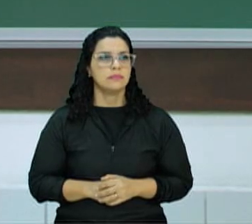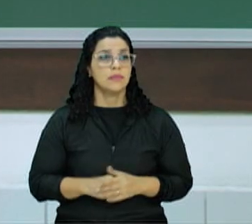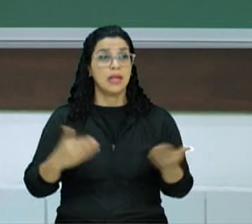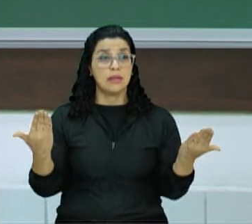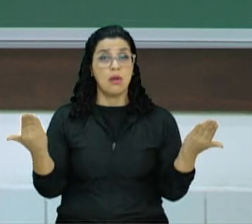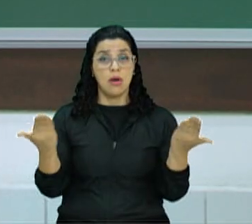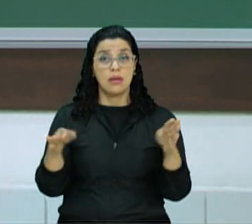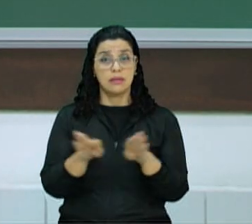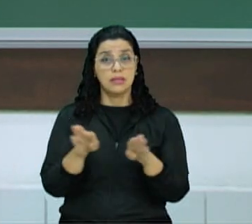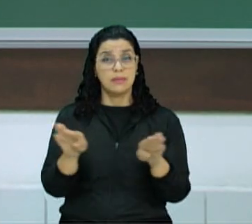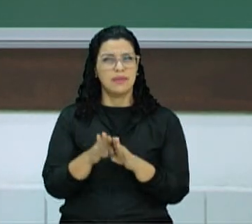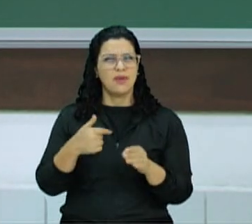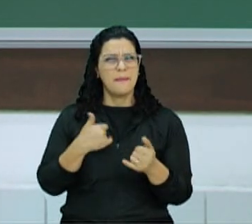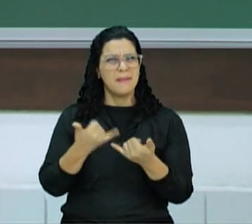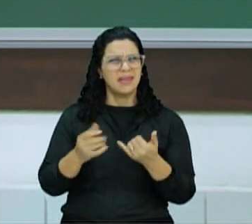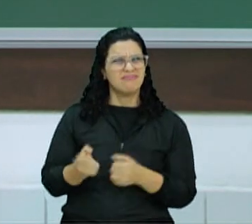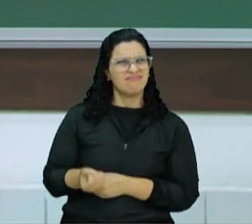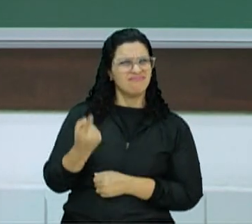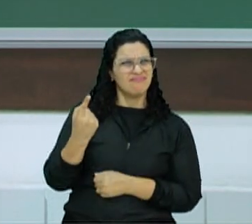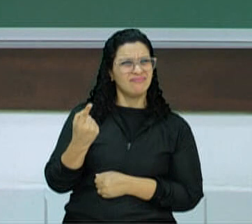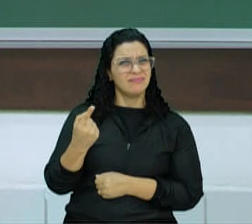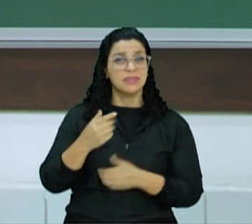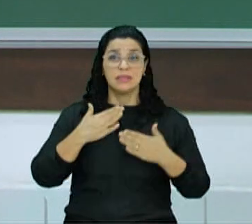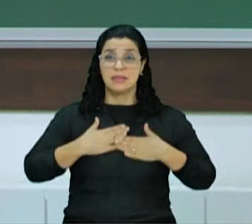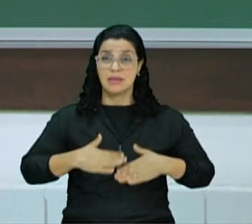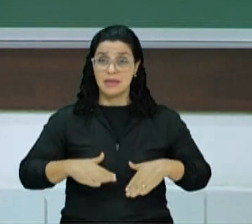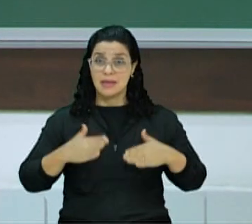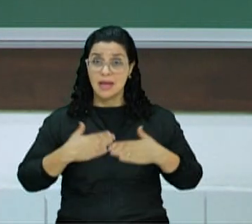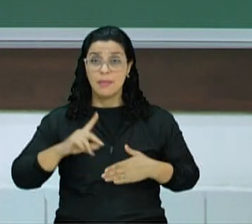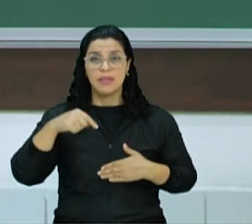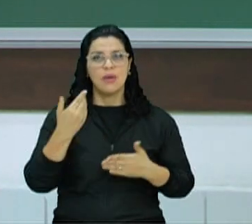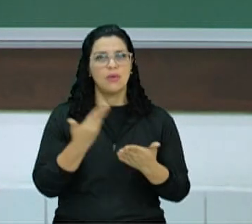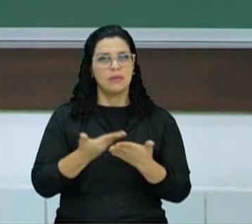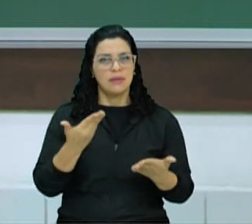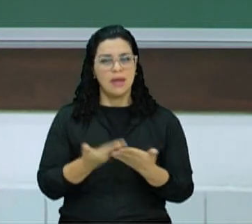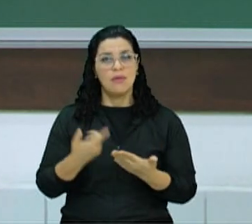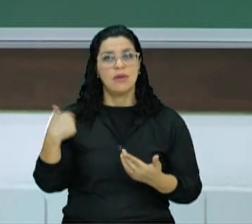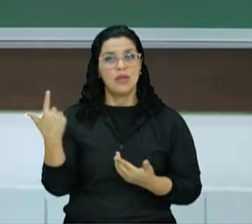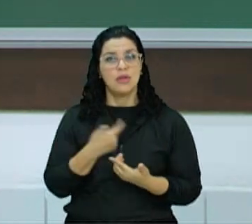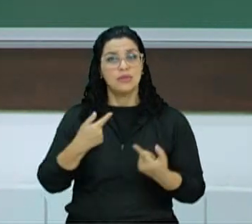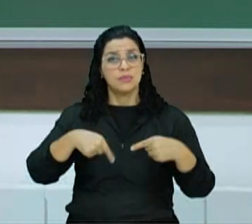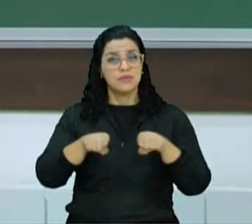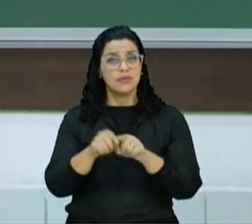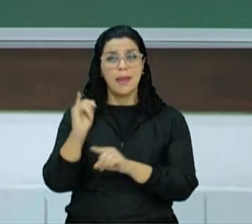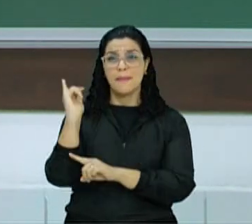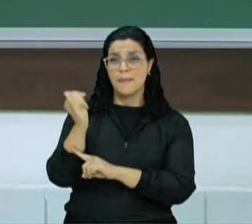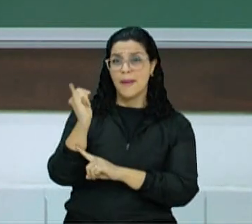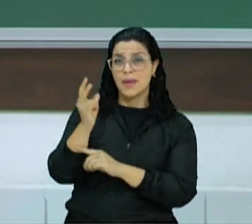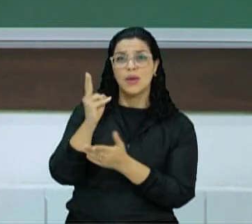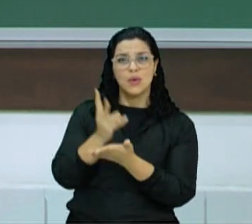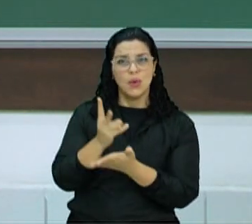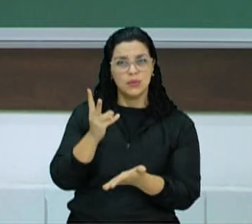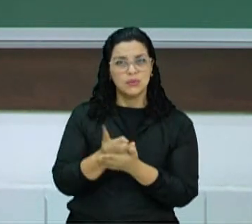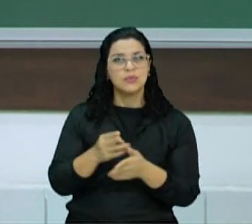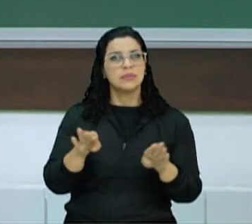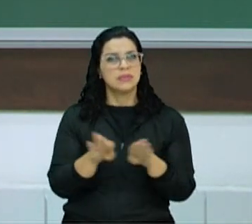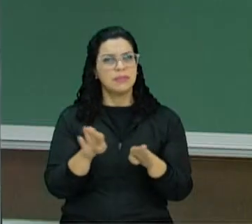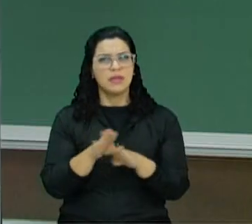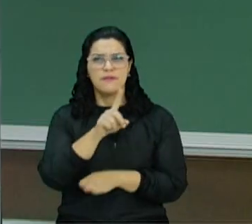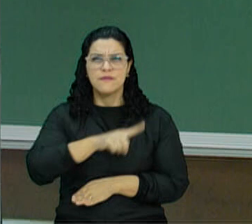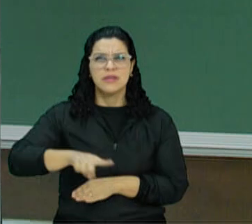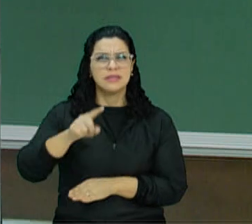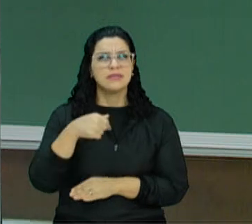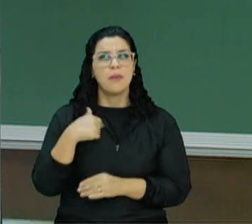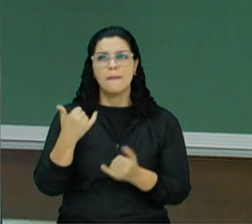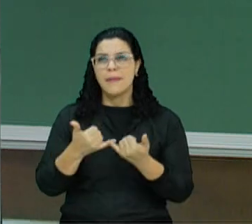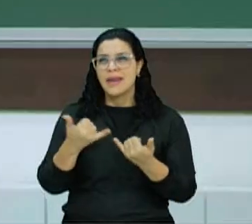Olha só, ficou assim meio... Calma que na próxima aula este conto vai continuar e vocês vão